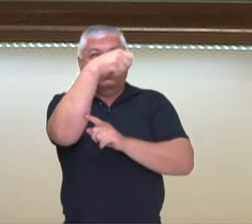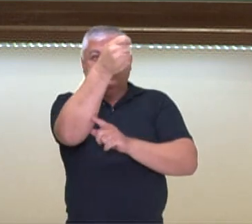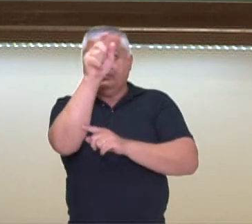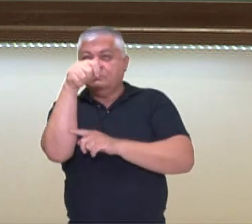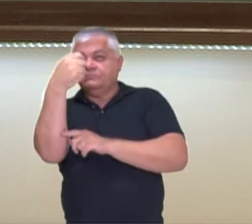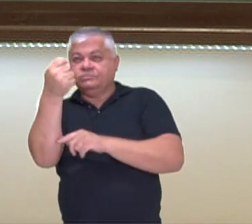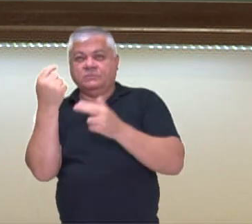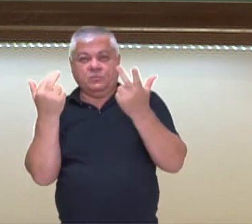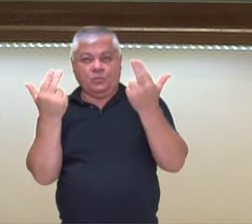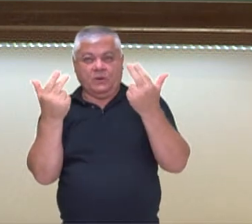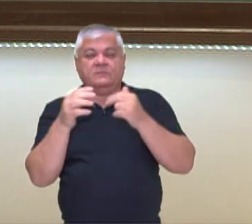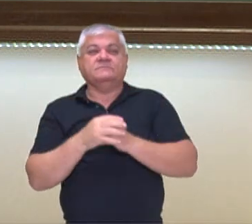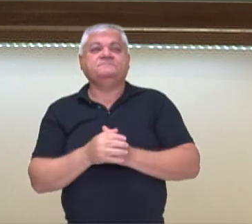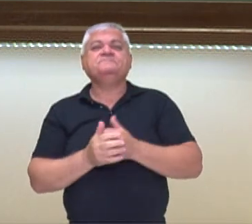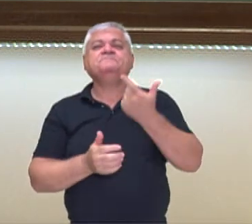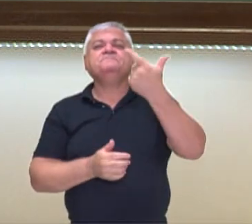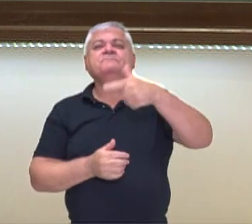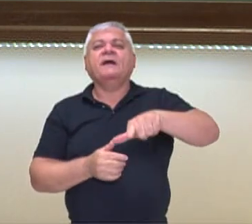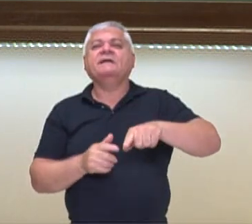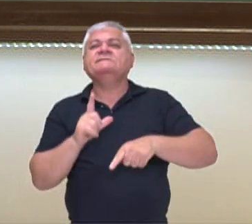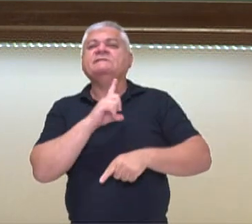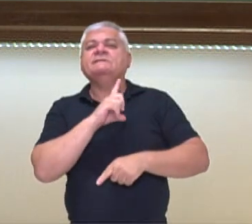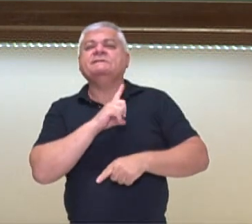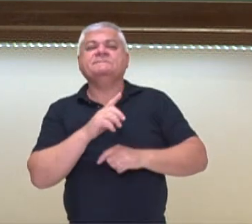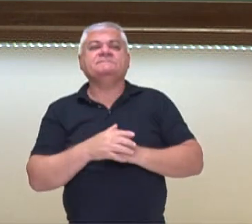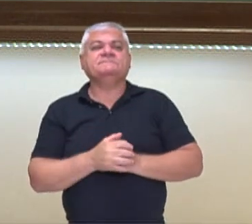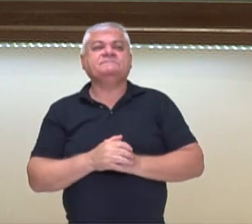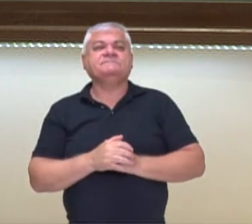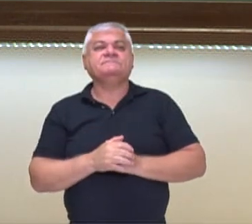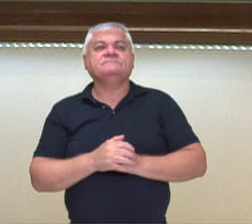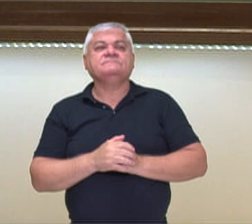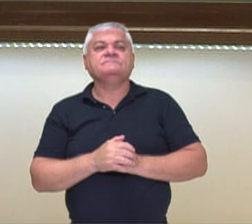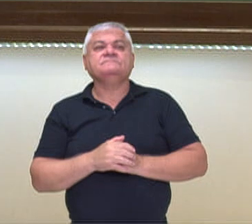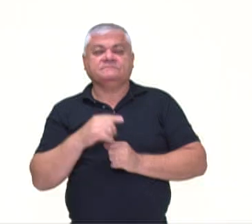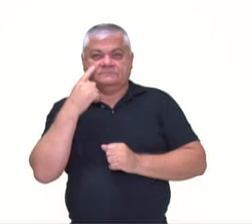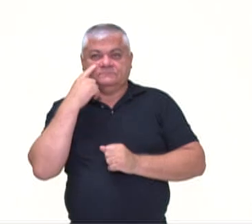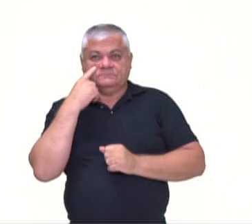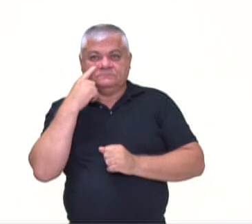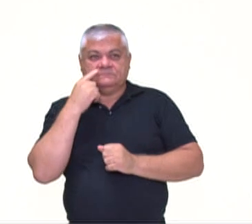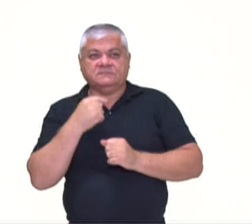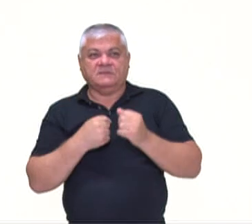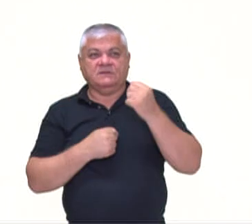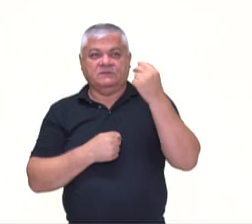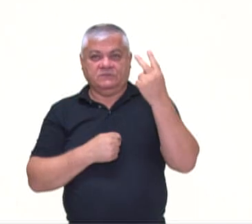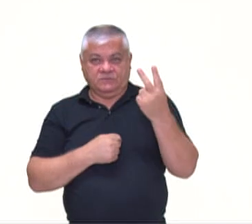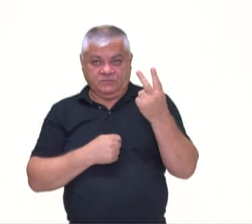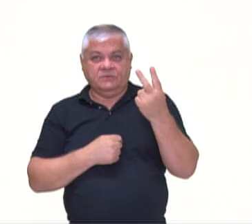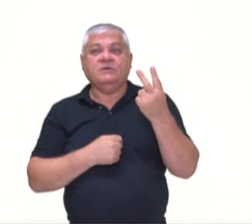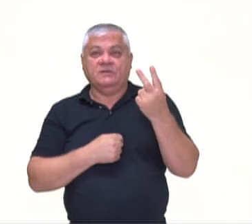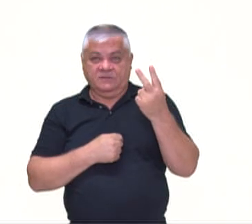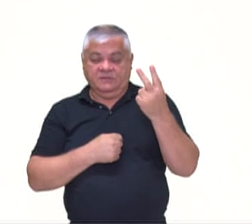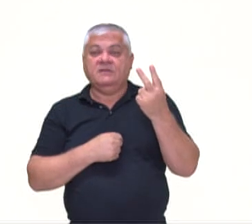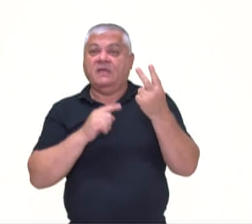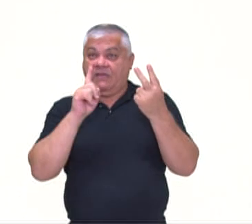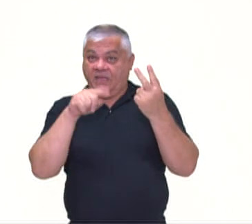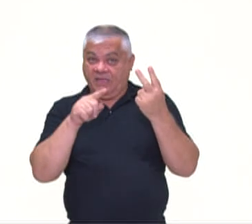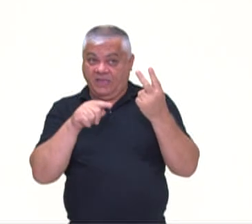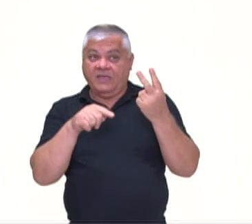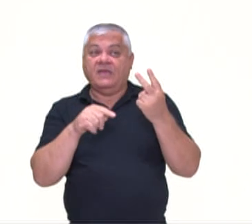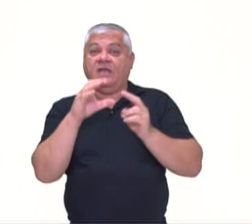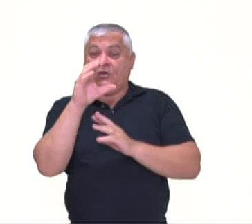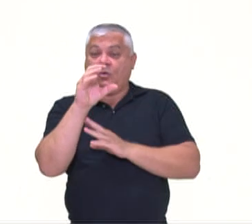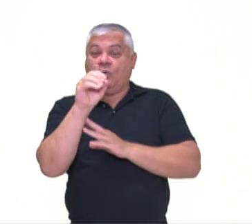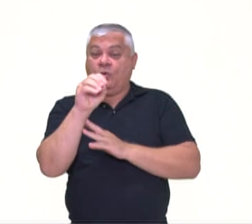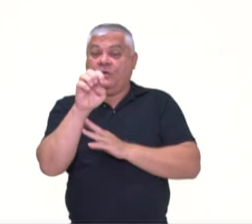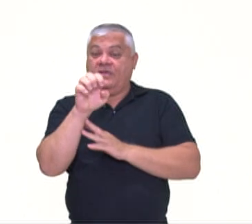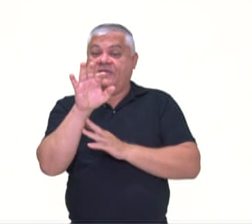que a substância. E o que mais que nós temos para observar aqui? Olha só, os números à frente são os coeficientes estequiométricos,